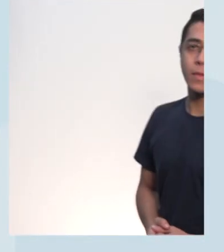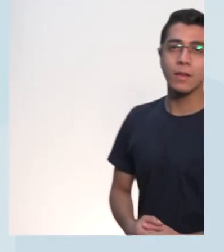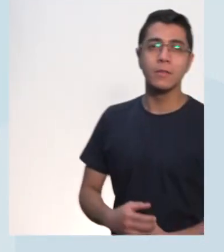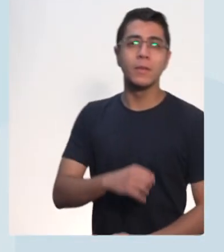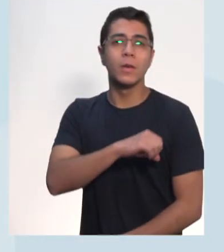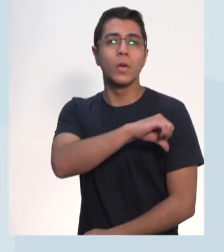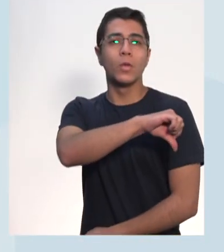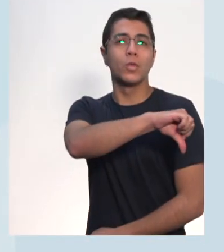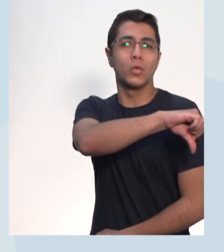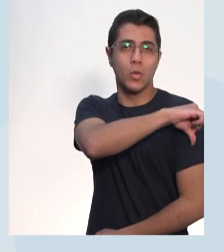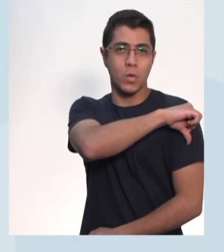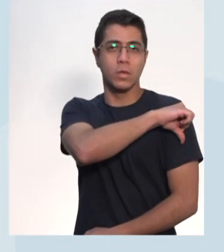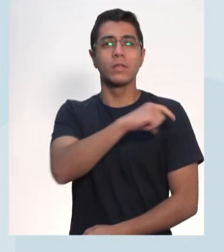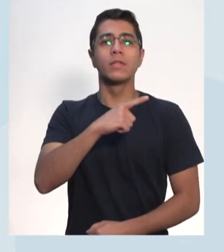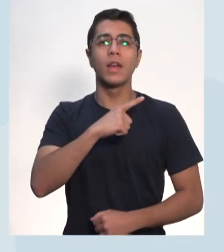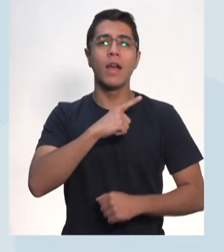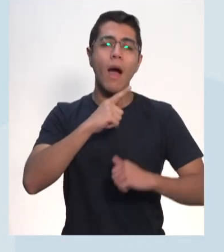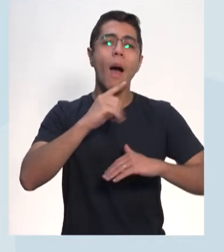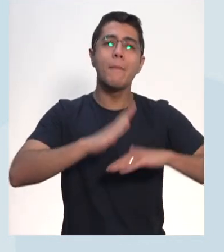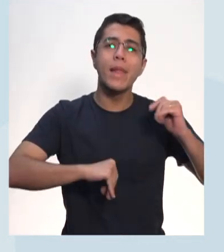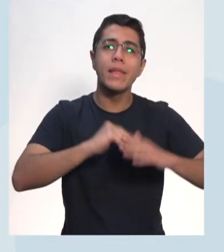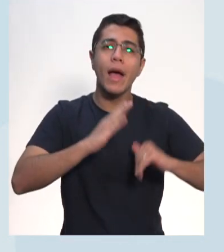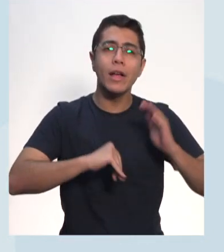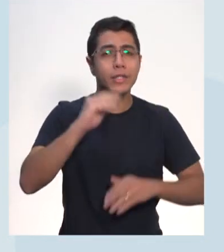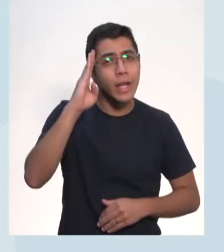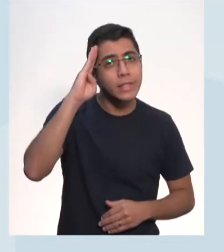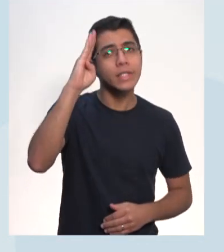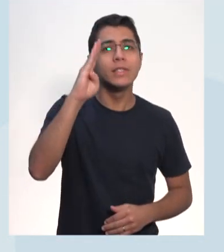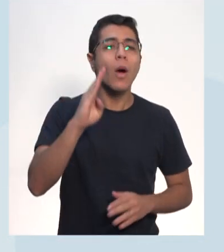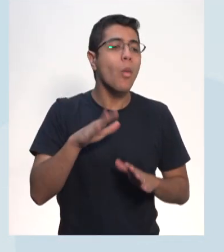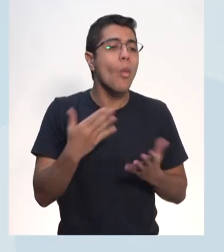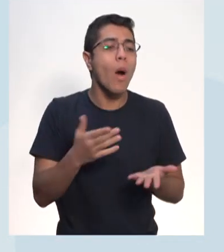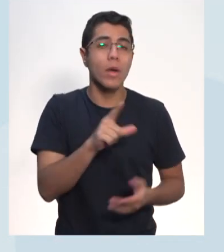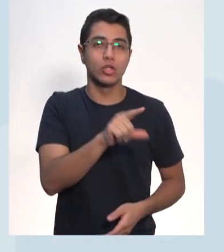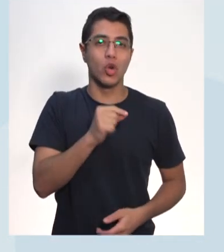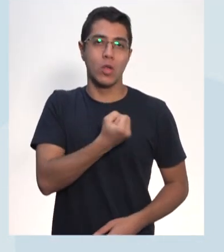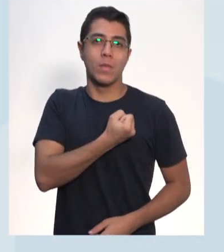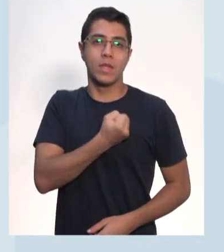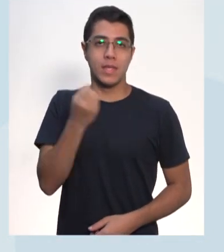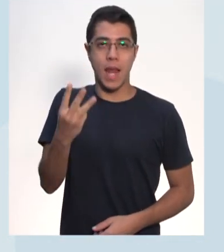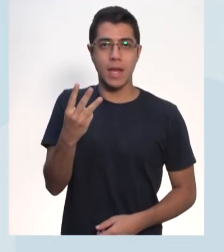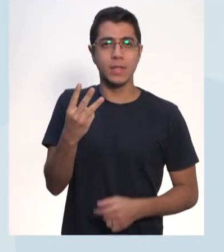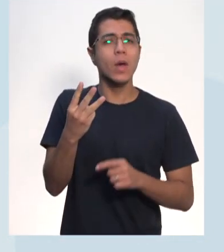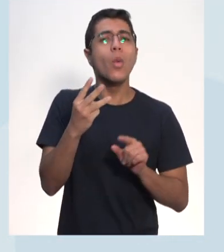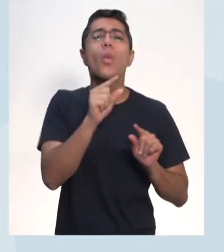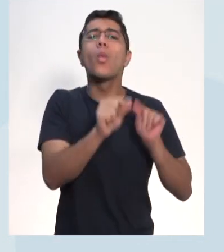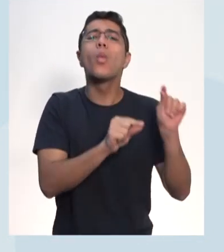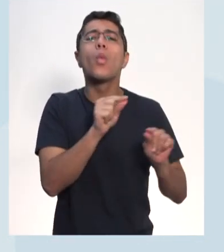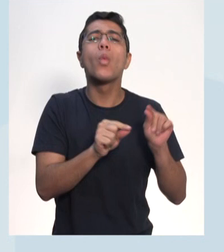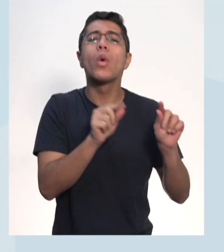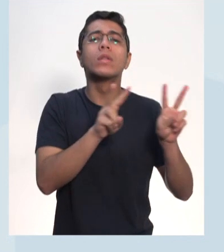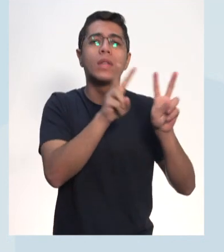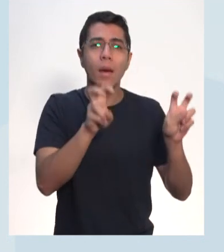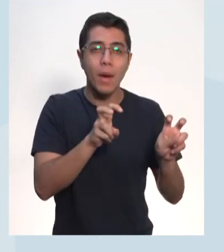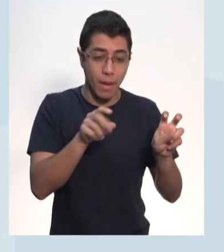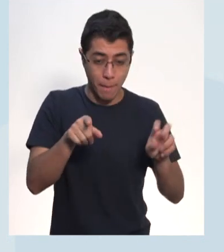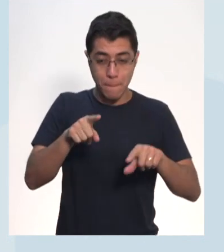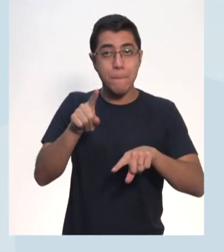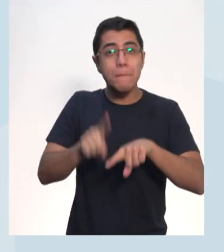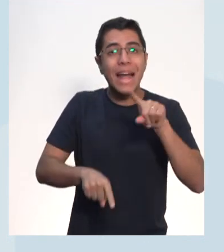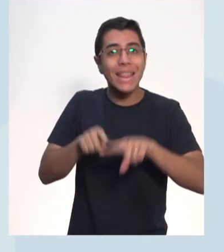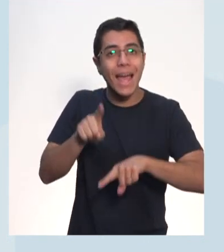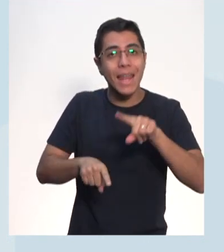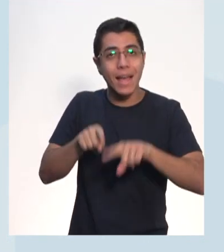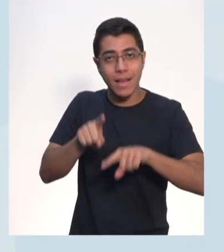habilidades essenciais que a gente escolheu foi a habilidade 3, identificar e descrever modelos referentes à estrutura da matéria,